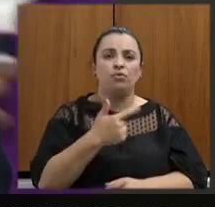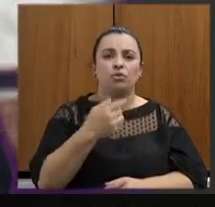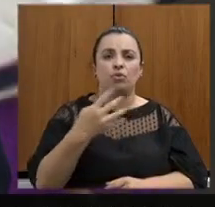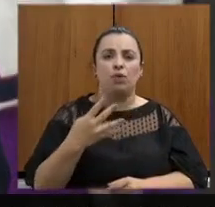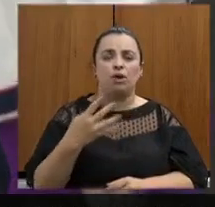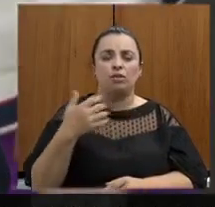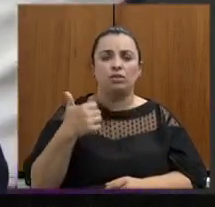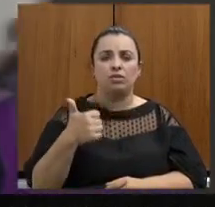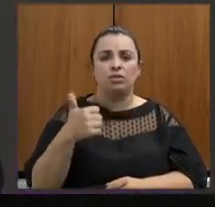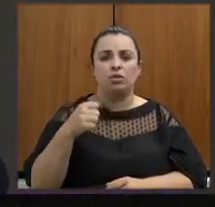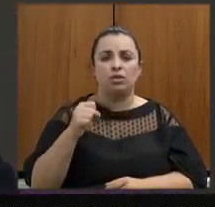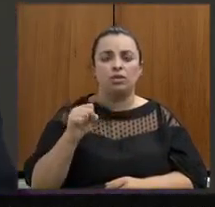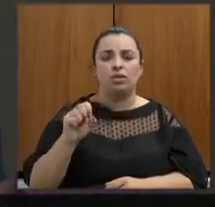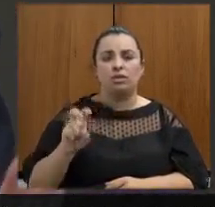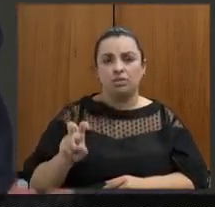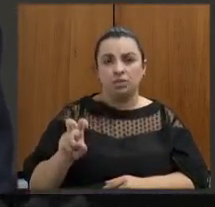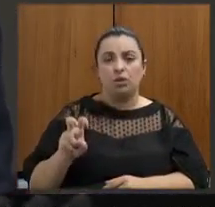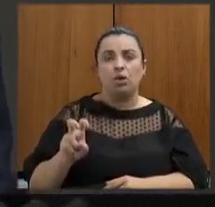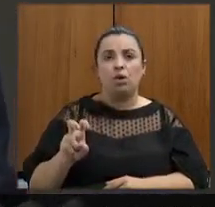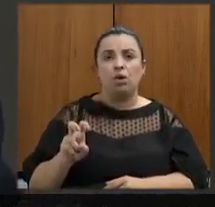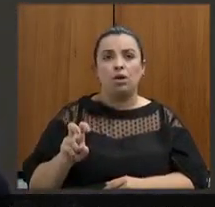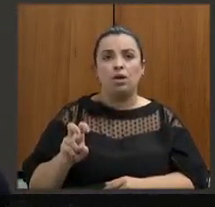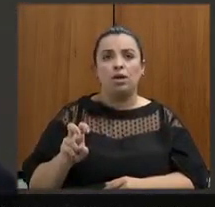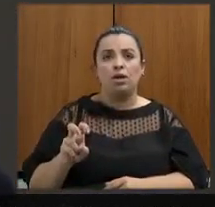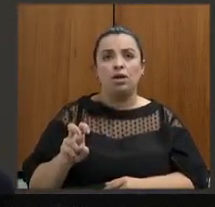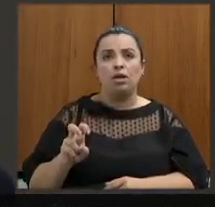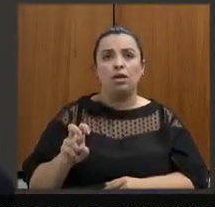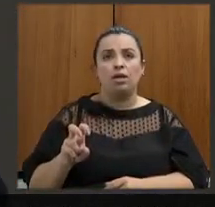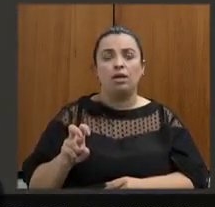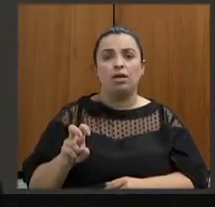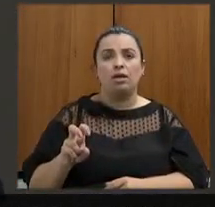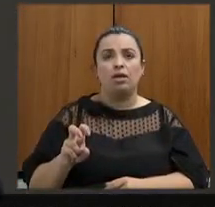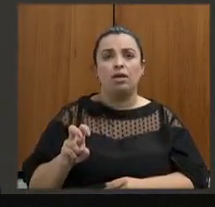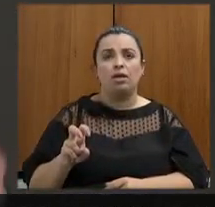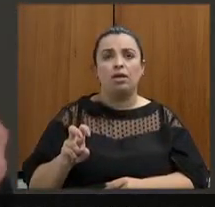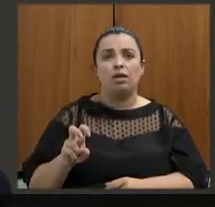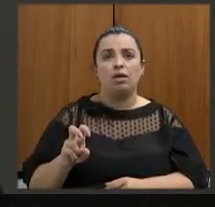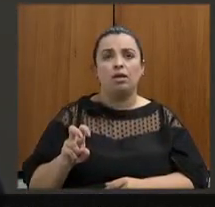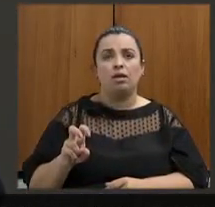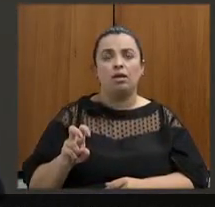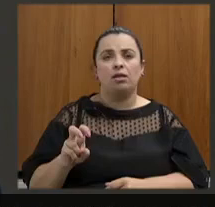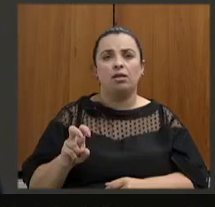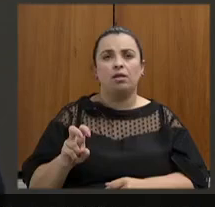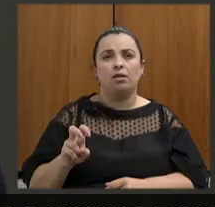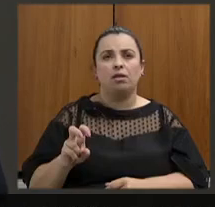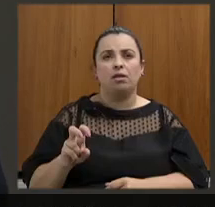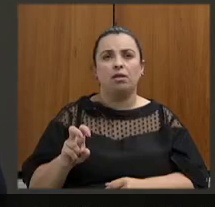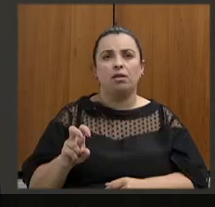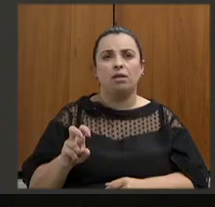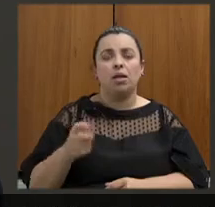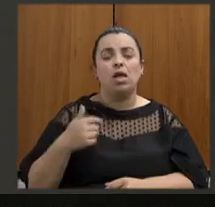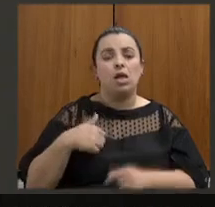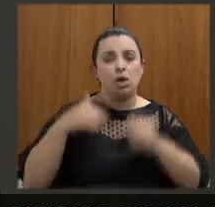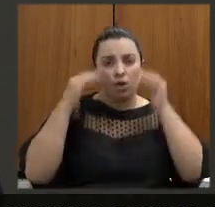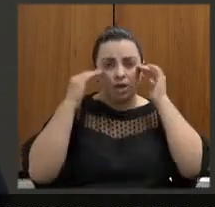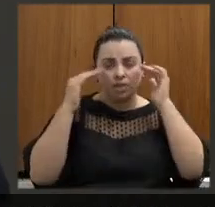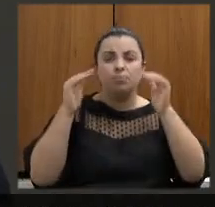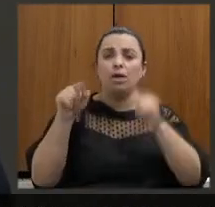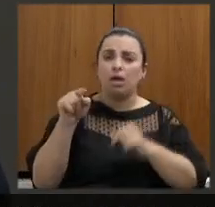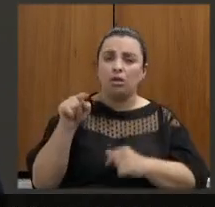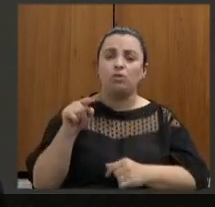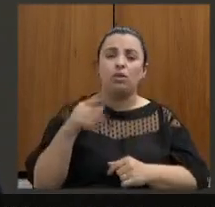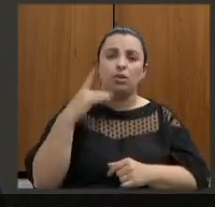é que resolver o problema foi vendido aqui com causa ver respeito muito Deputado altura ele tarquini